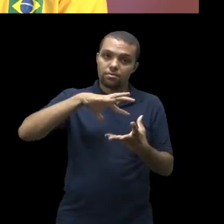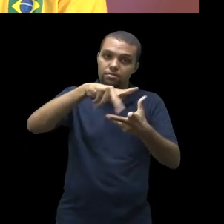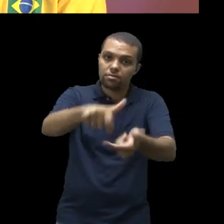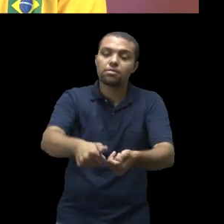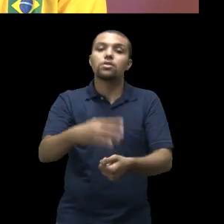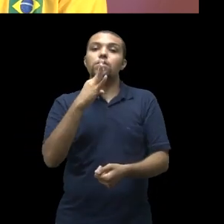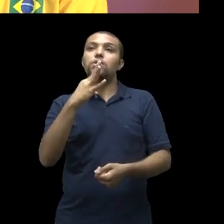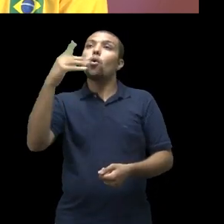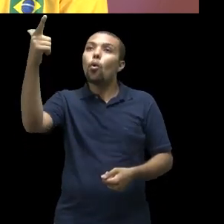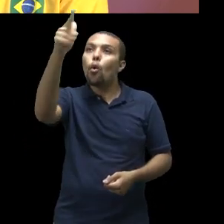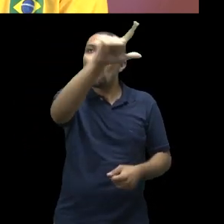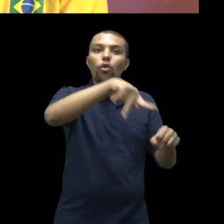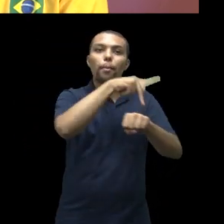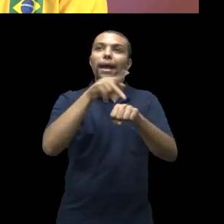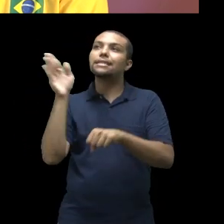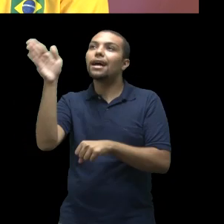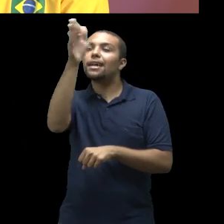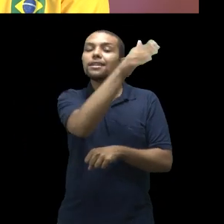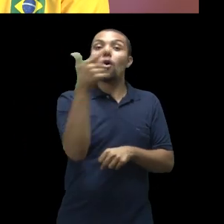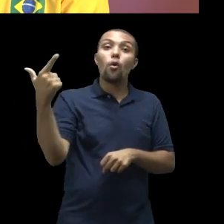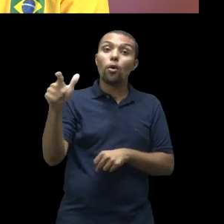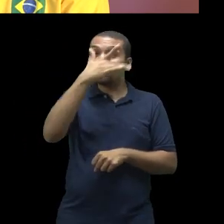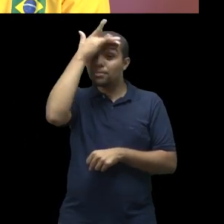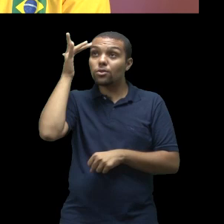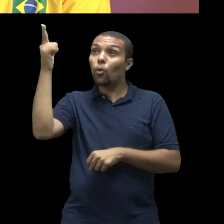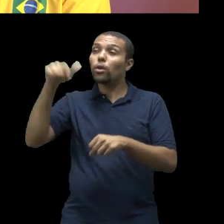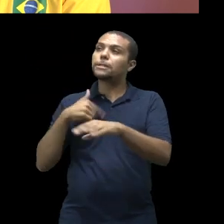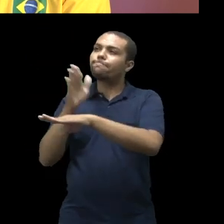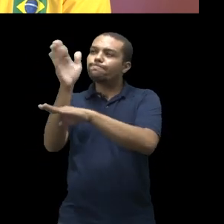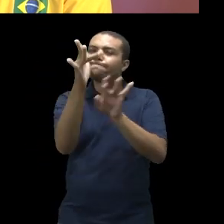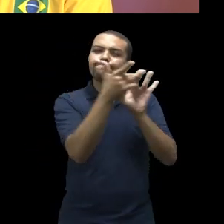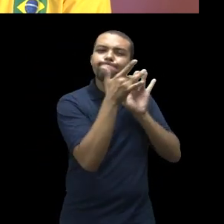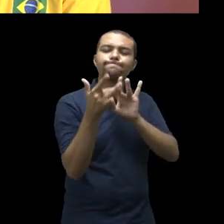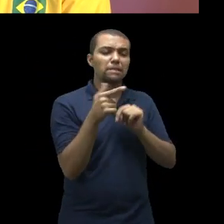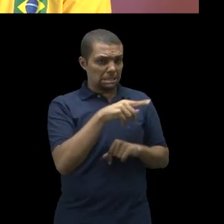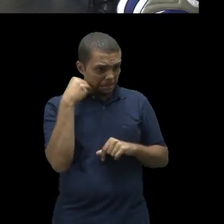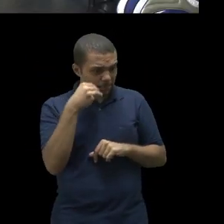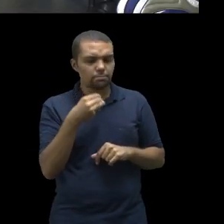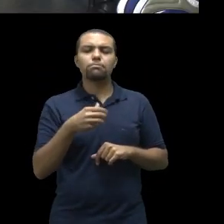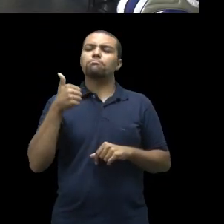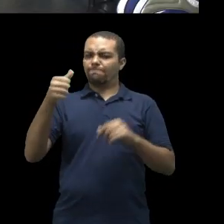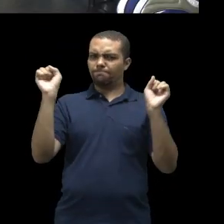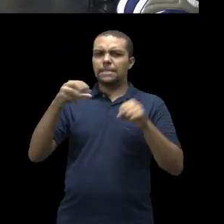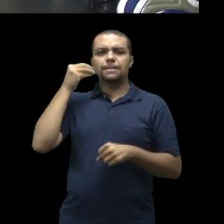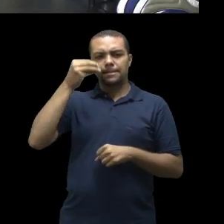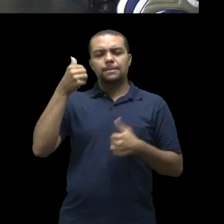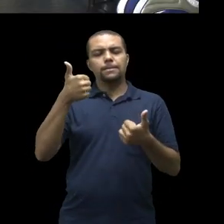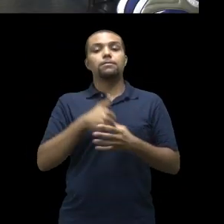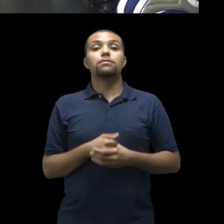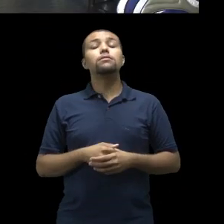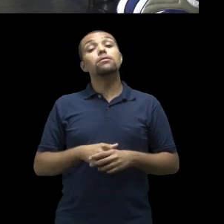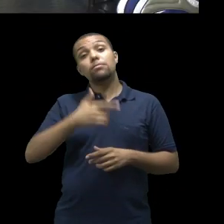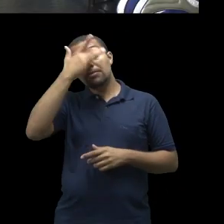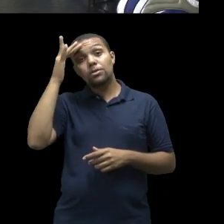Jogar em competições internacionais, conhecer outros países, uhum, outros jogadores. Para mim é legal. Ganha muita experiência. Ganho. Uhum. Ganho